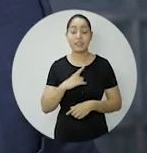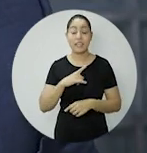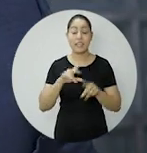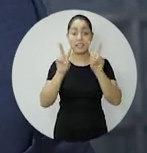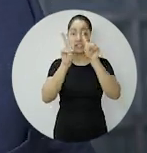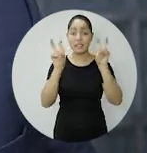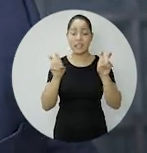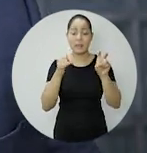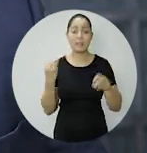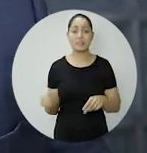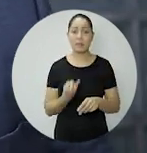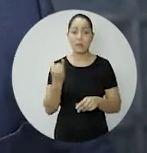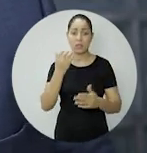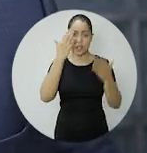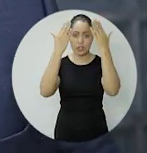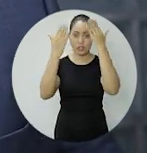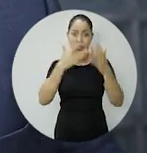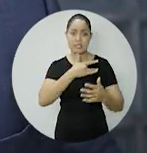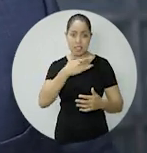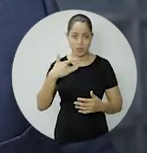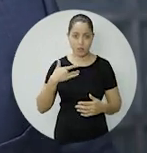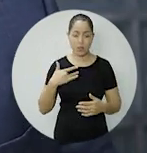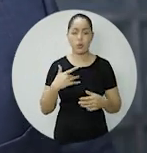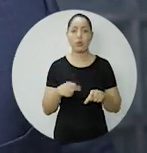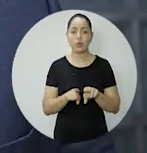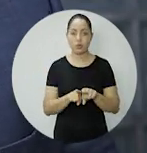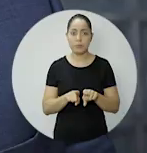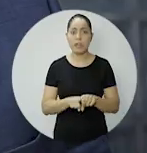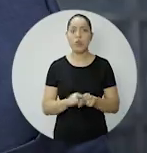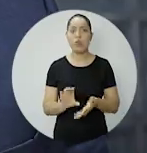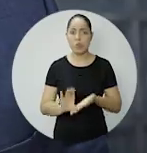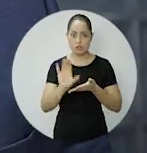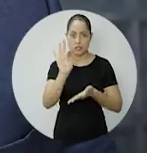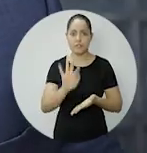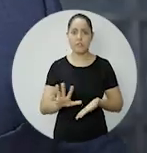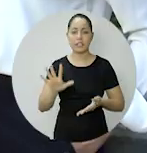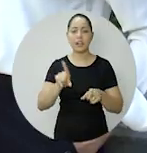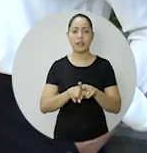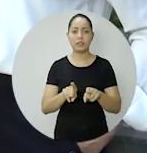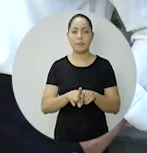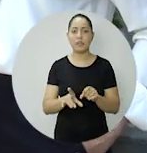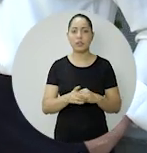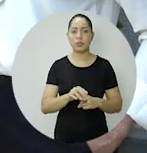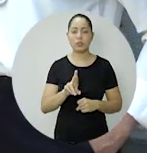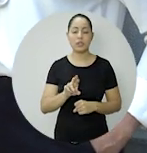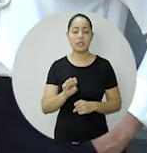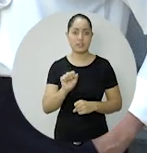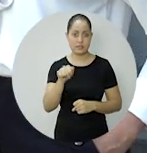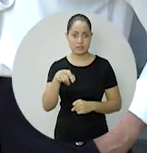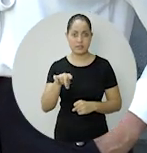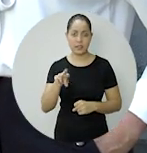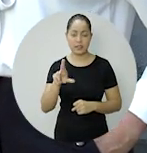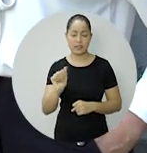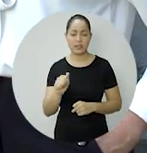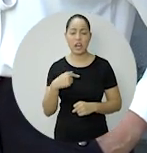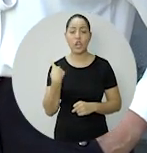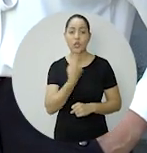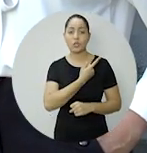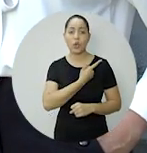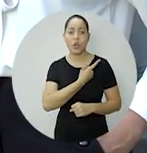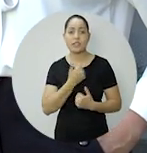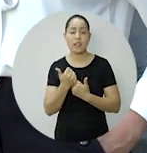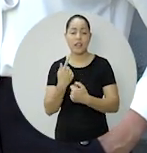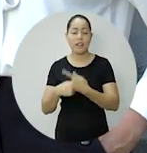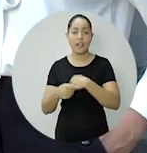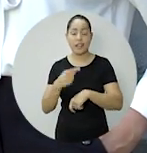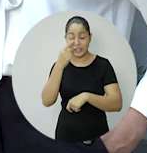mental do advogado, que é uma pauta para nós fundamental, junto com o Conselho Federal, junto com a doutora Sandra Krieger, a nossa